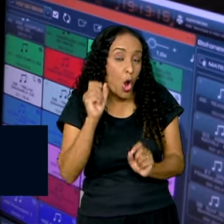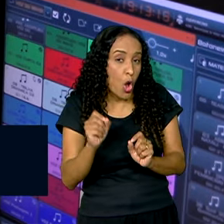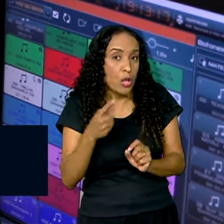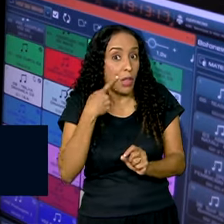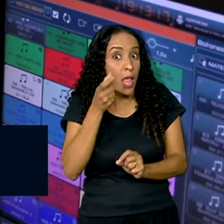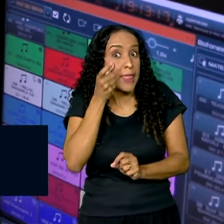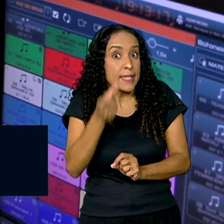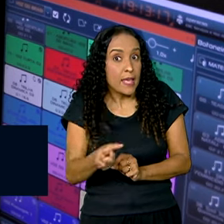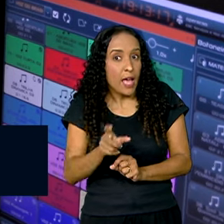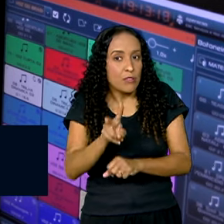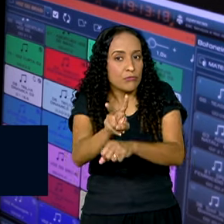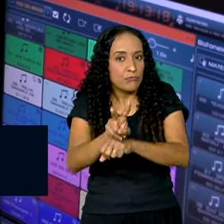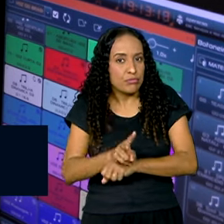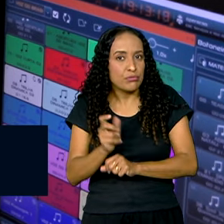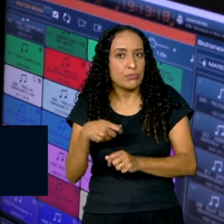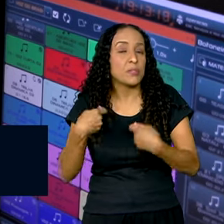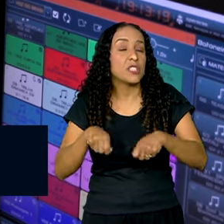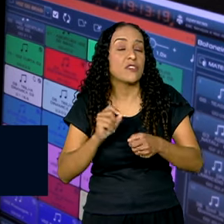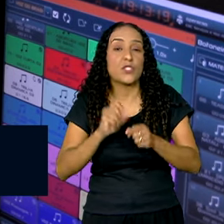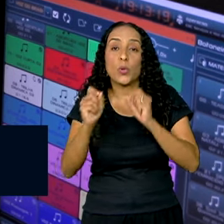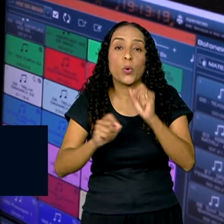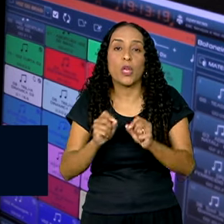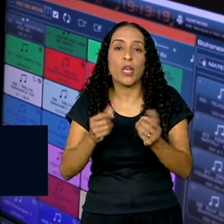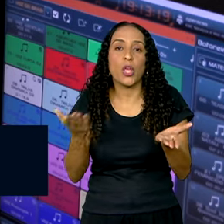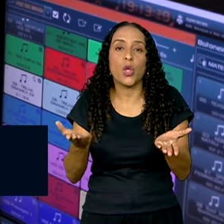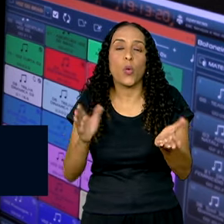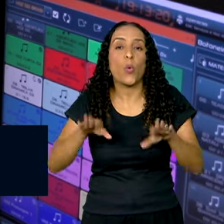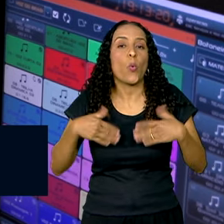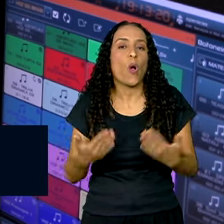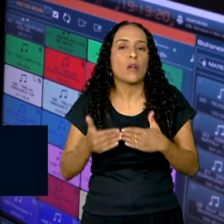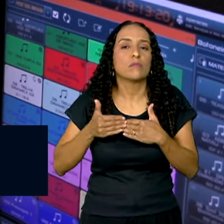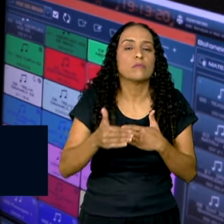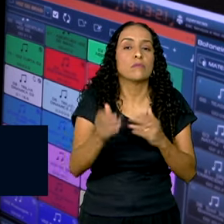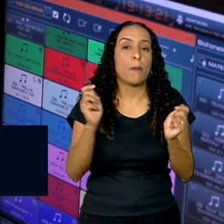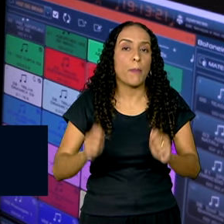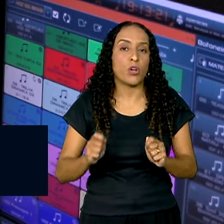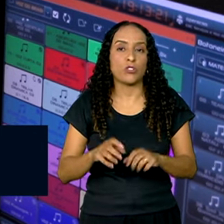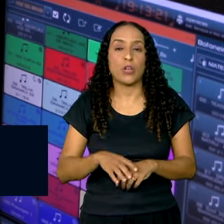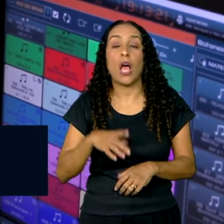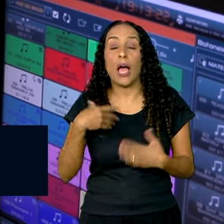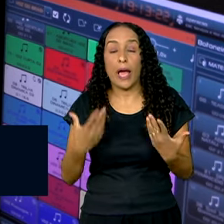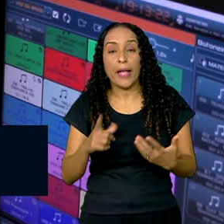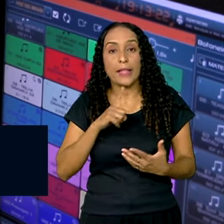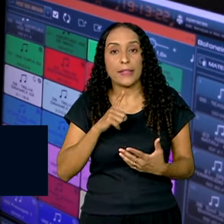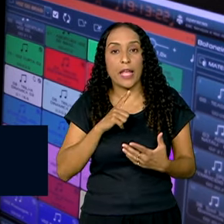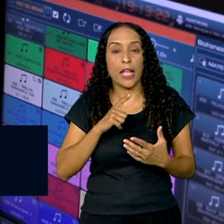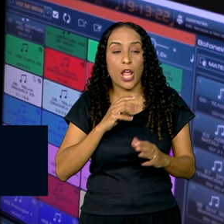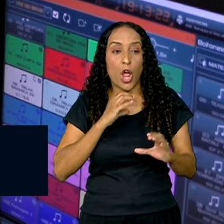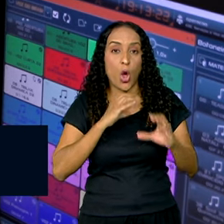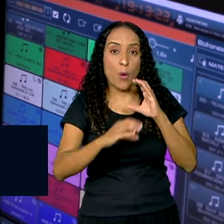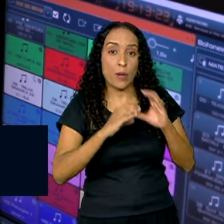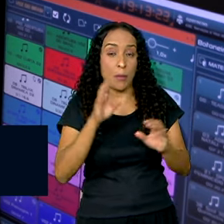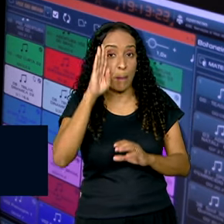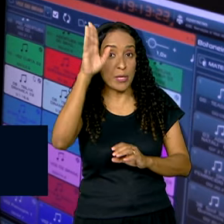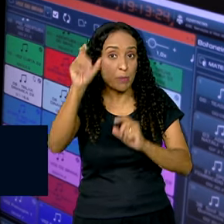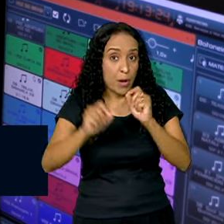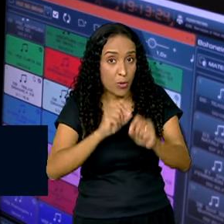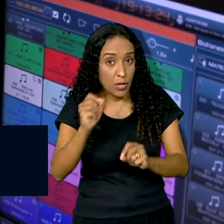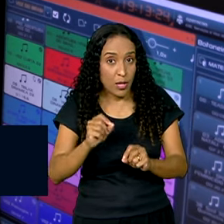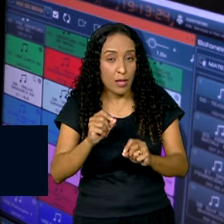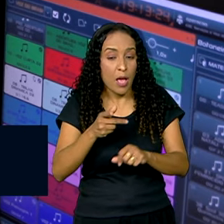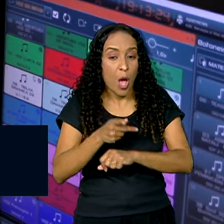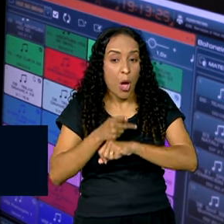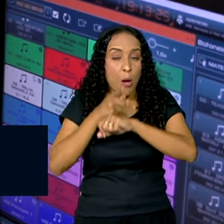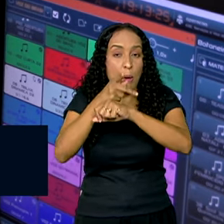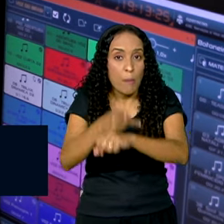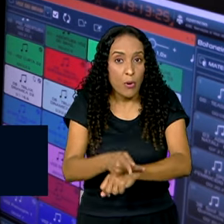interessado em pegar esse microcrédito o que que ele tem que fazer e a partir de quando a gente tem então como orientação principal procurar